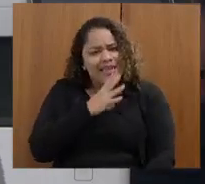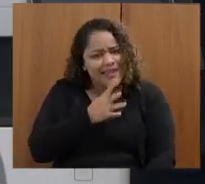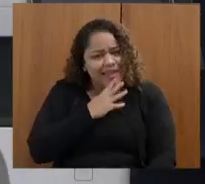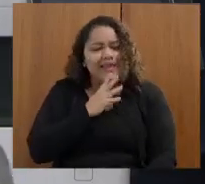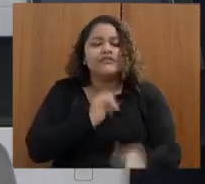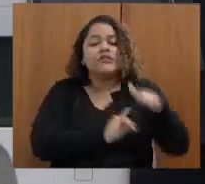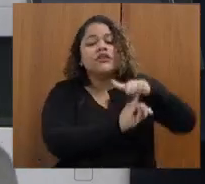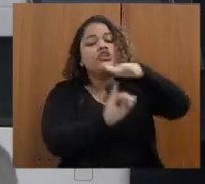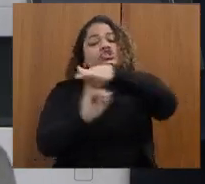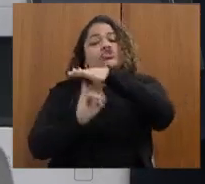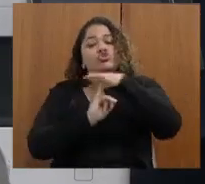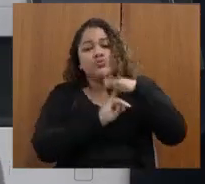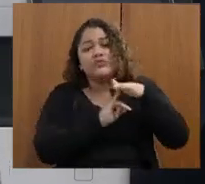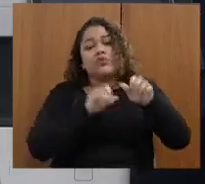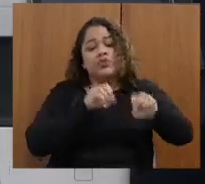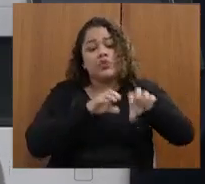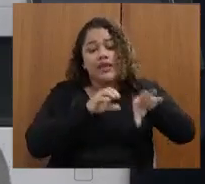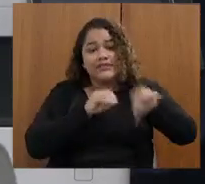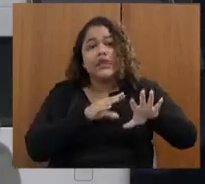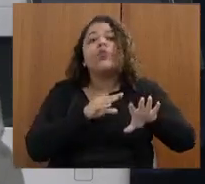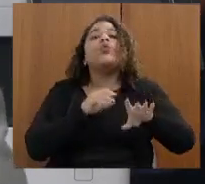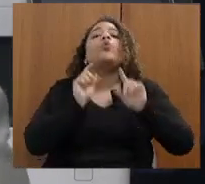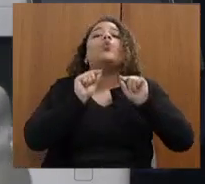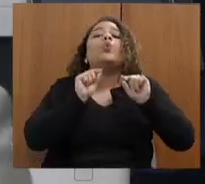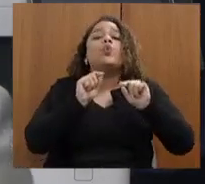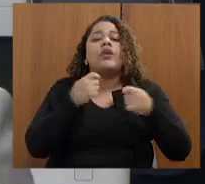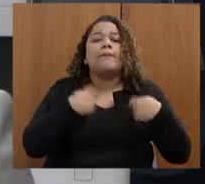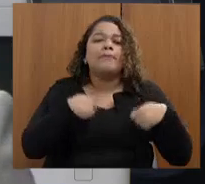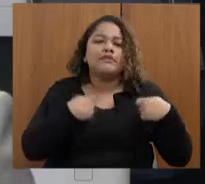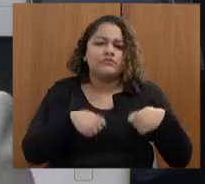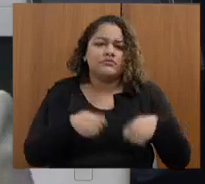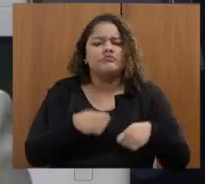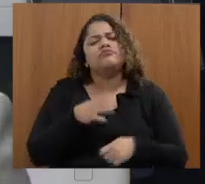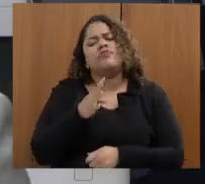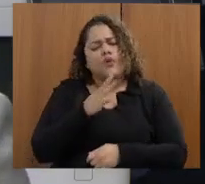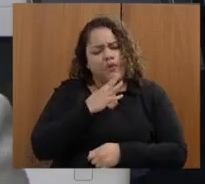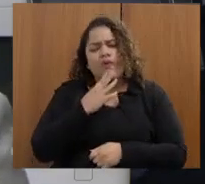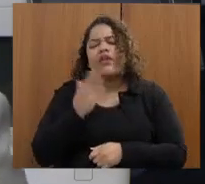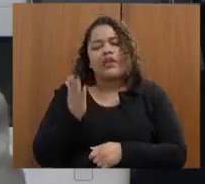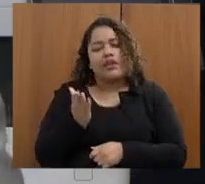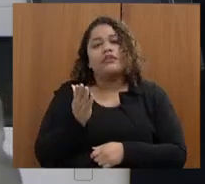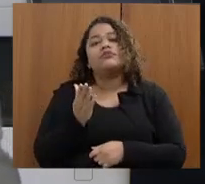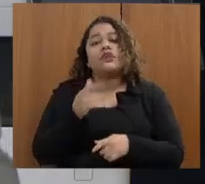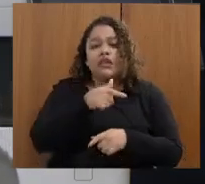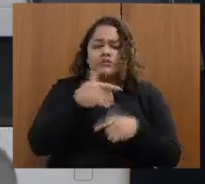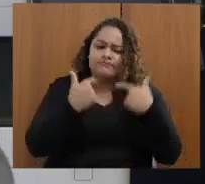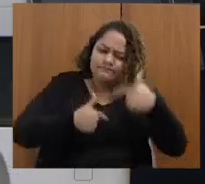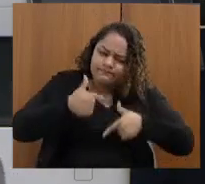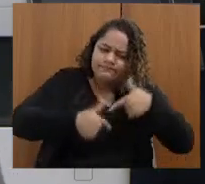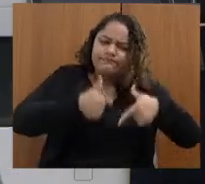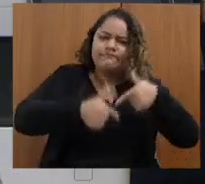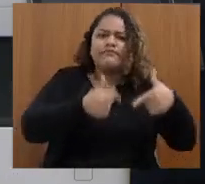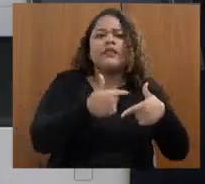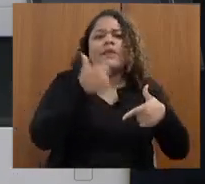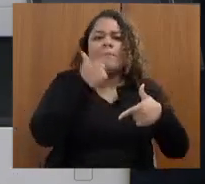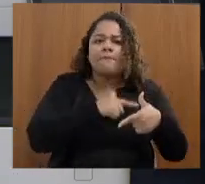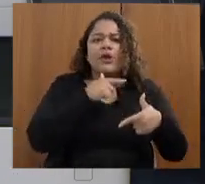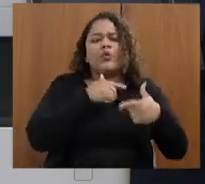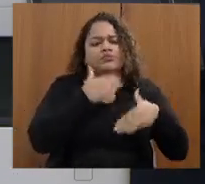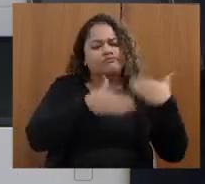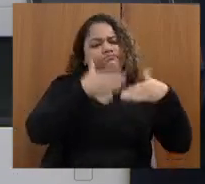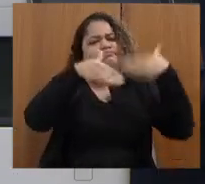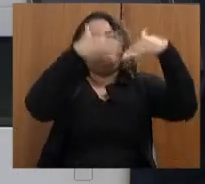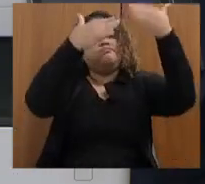educacionais em Minas tem e que trabalha bastante para que isso possa se tornar realidade a evolução